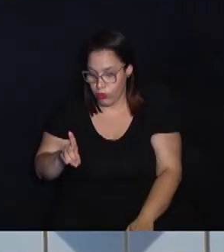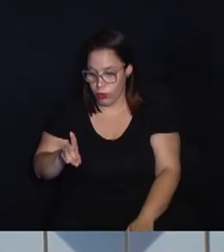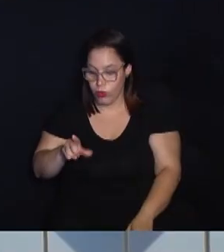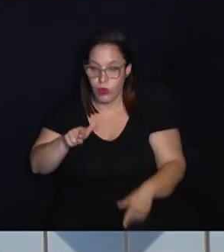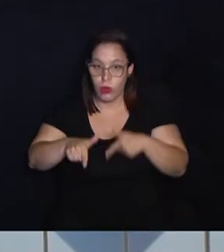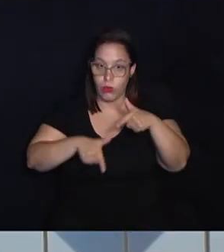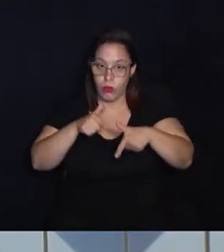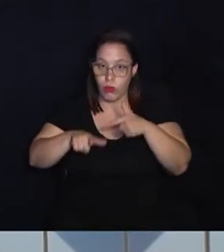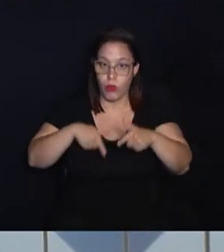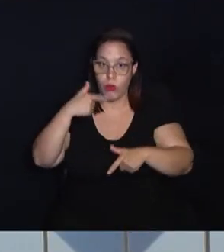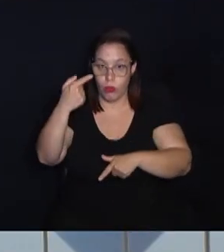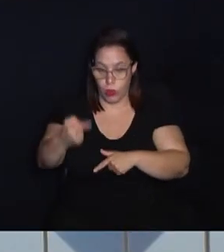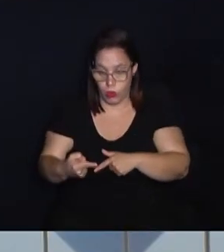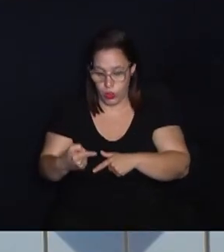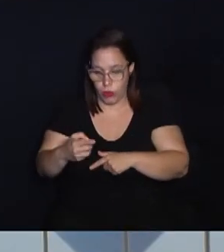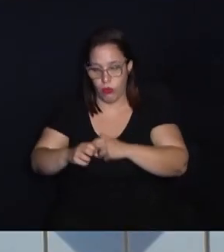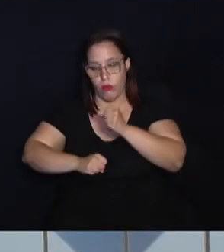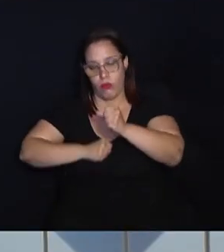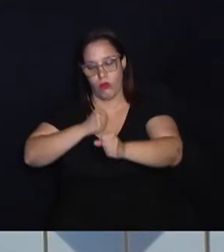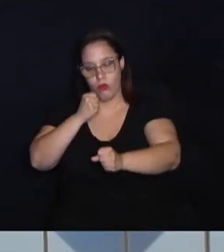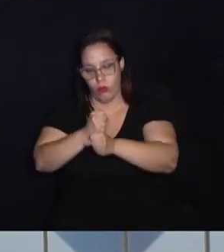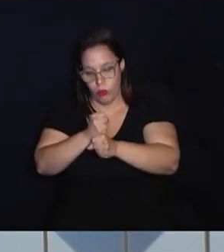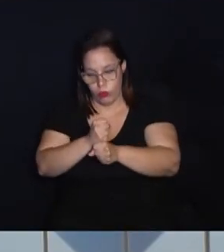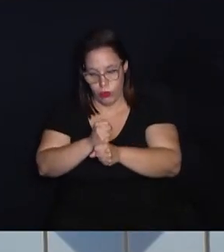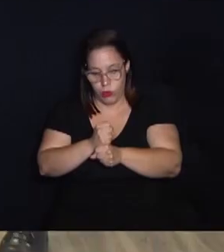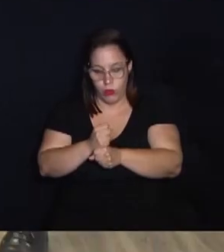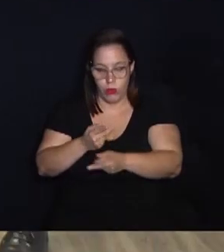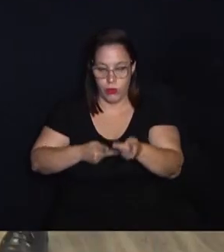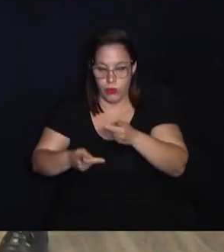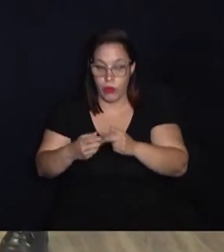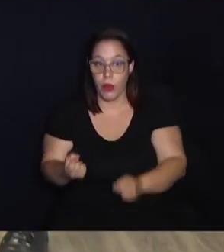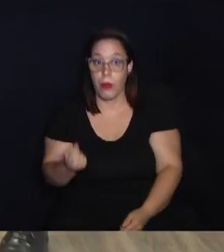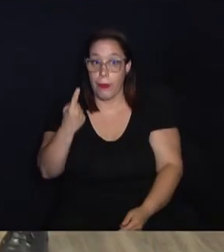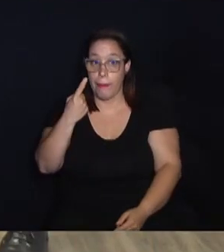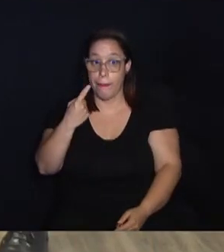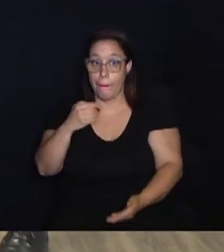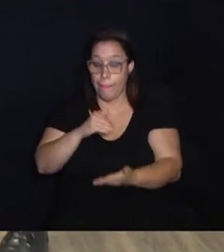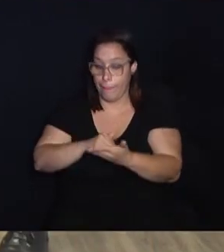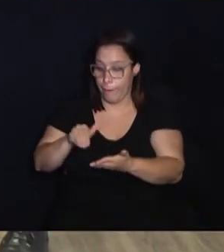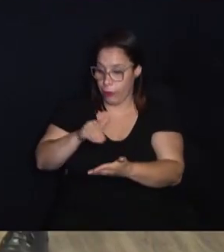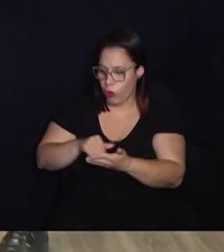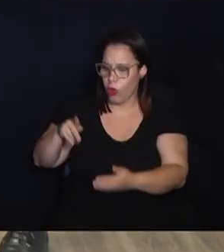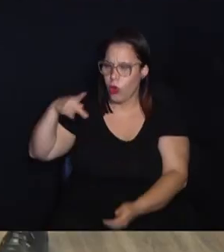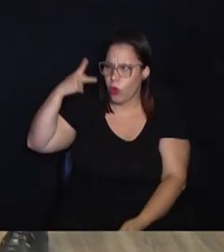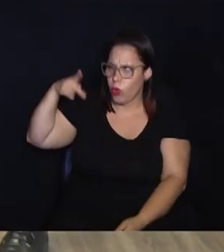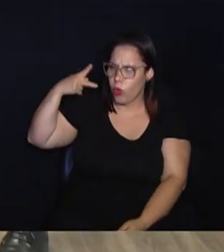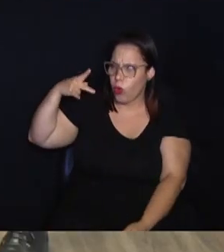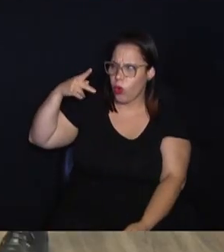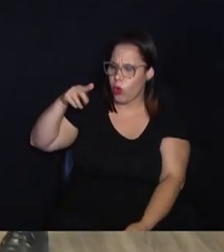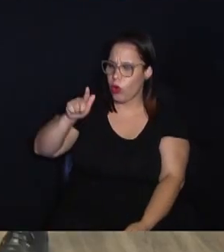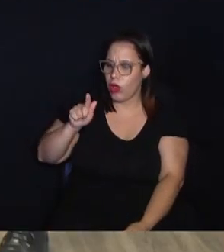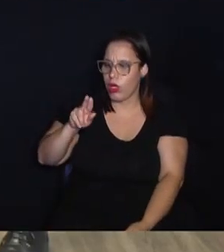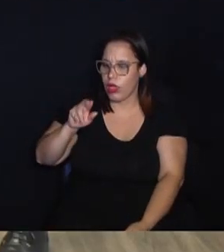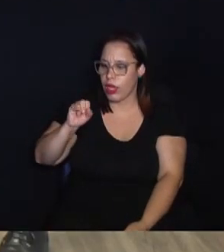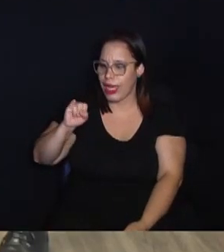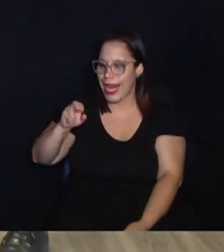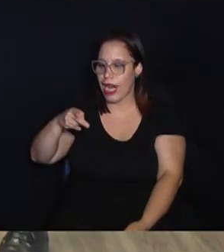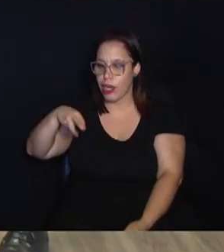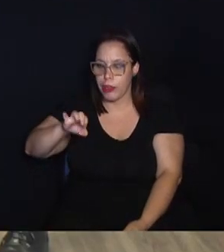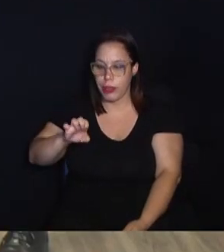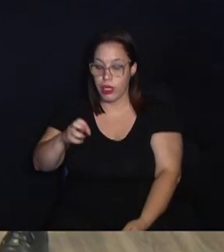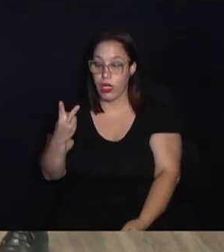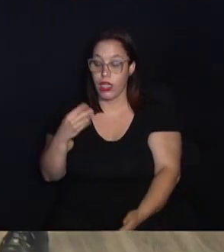trabalhos no próximo biênio. Para quem está nos acompanhando, então, primeira secretaria ficou com o vereador Guilherme Teixeira, a